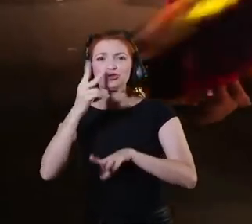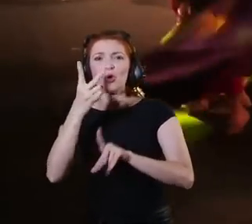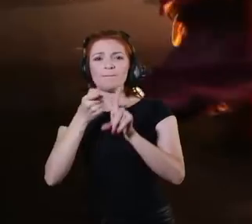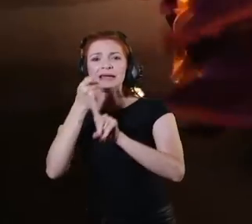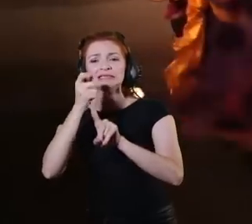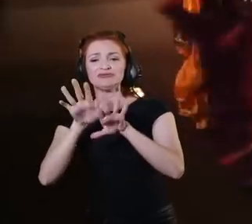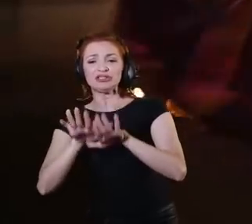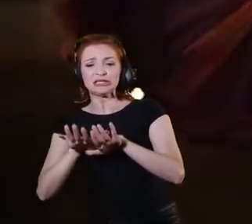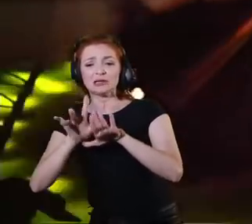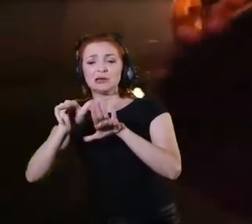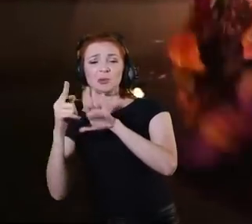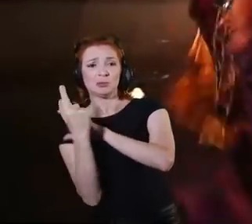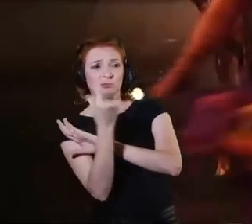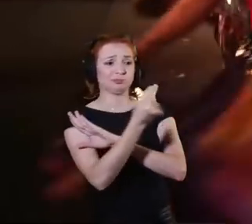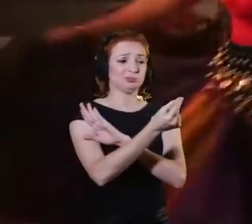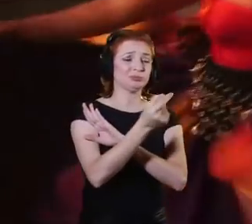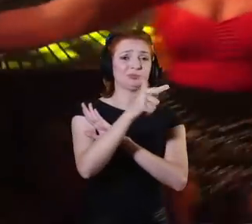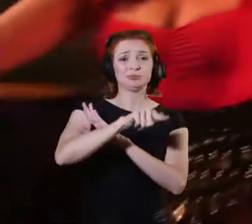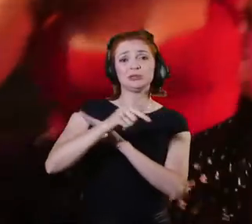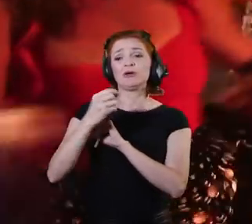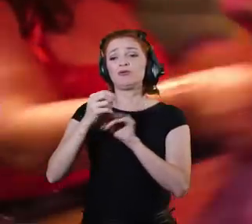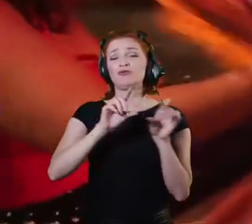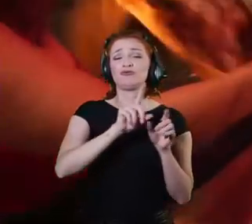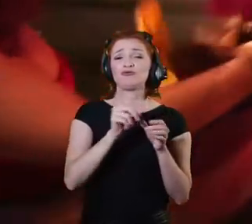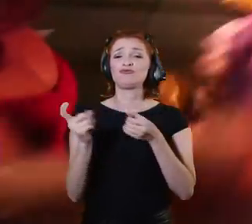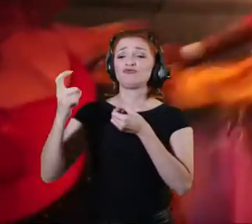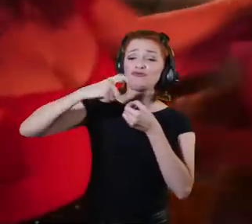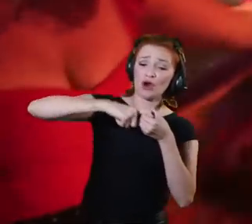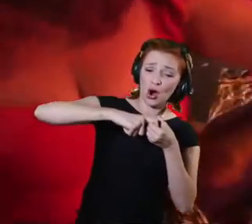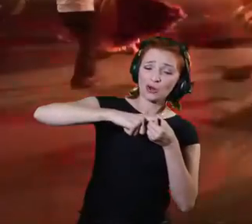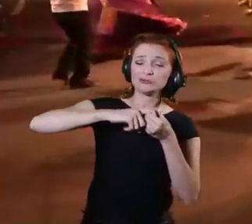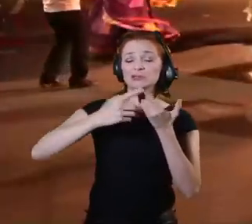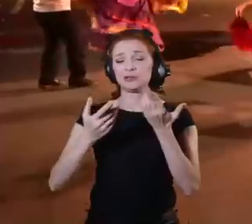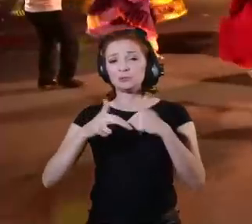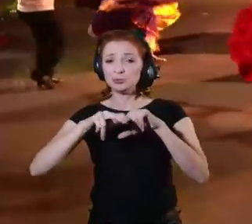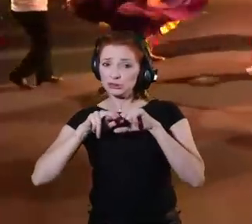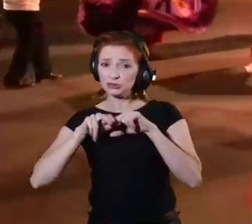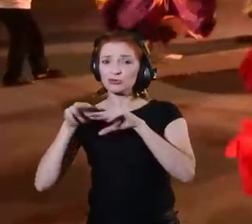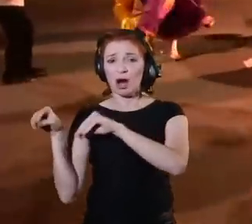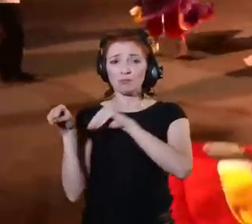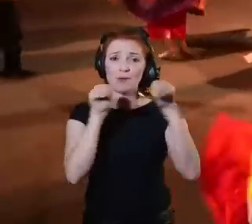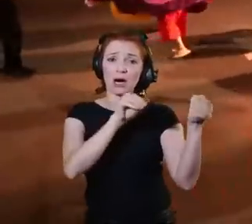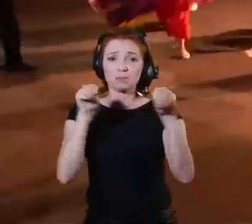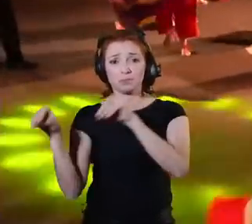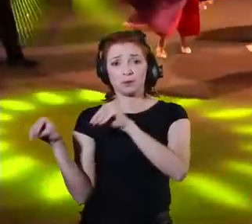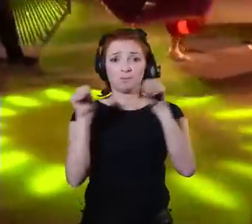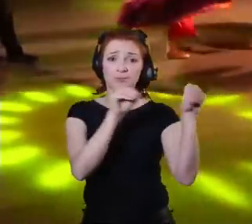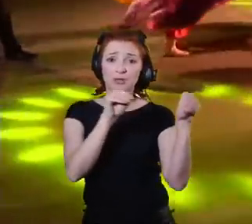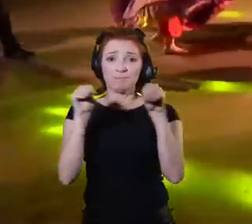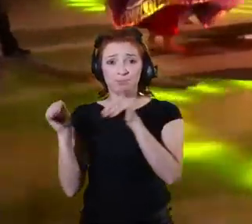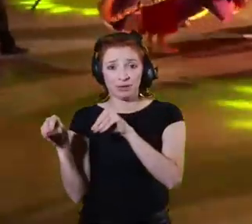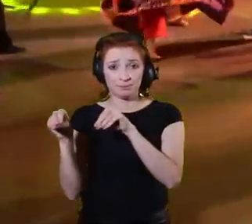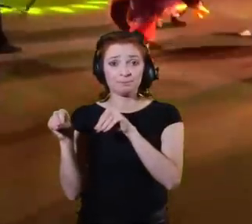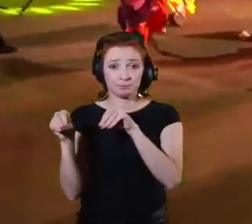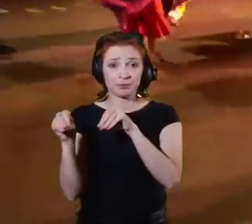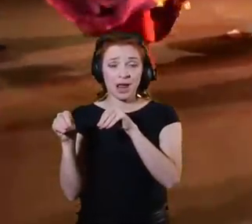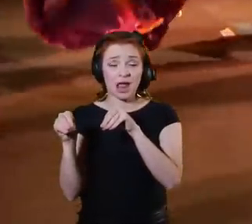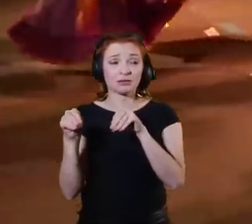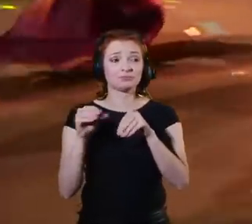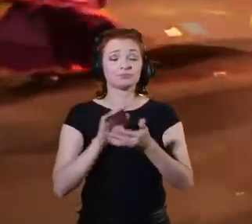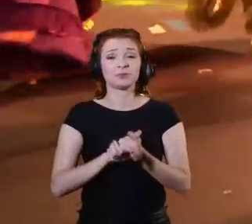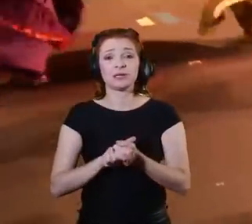saem, voltam de novo, já tem um espaço reservado ali para eles. Eles são, claro, com todas as